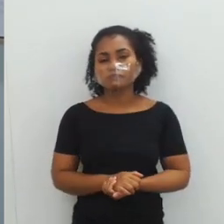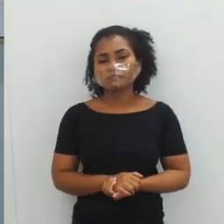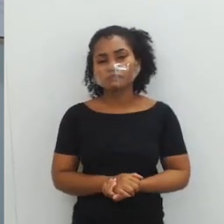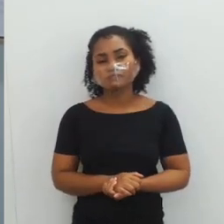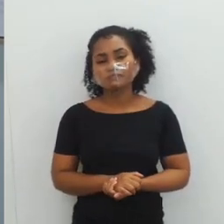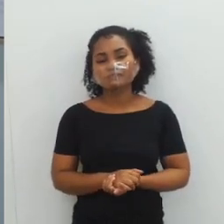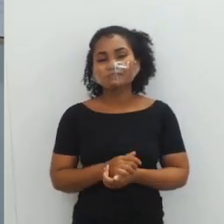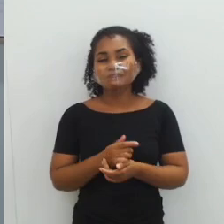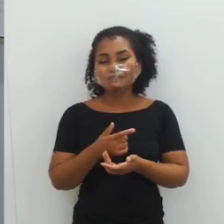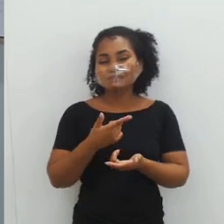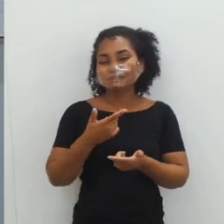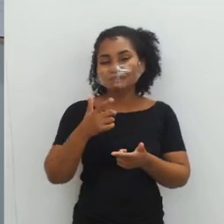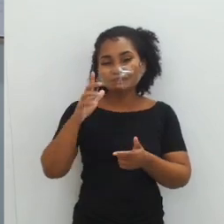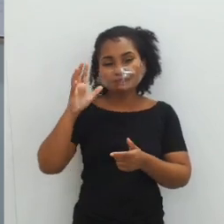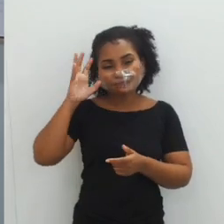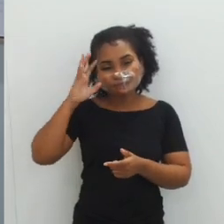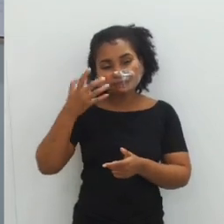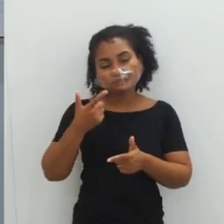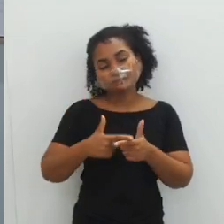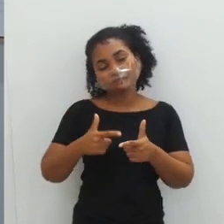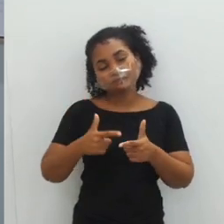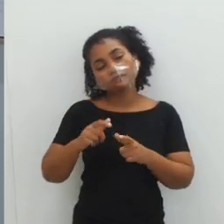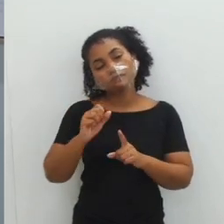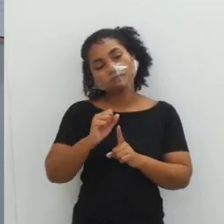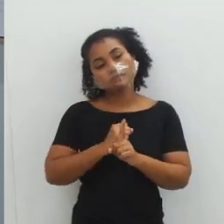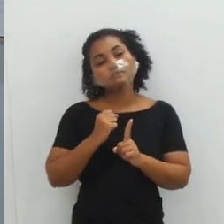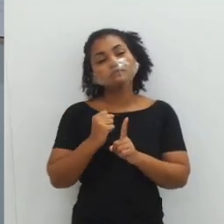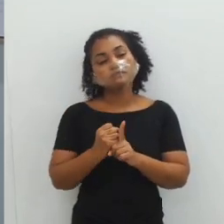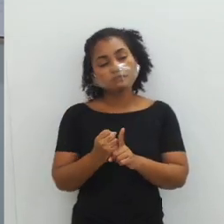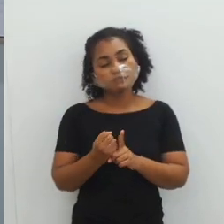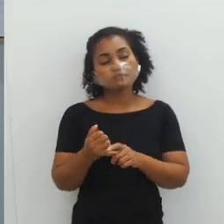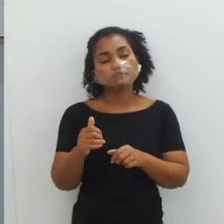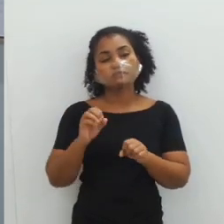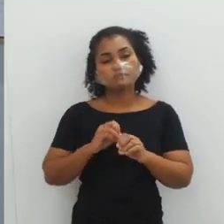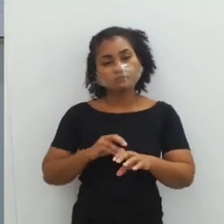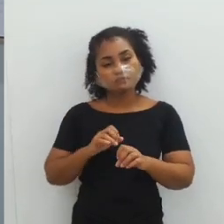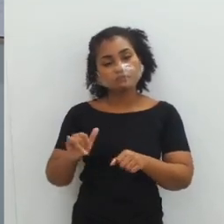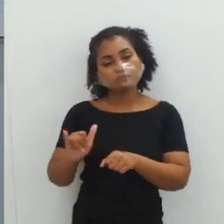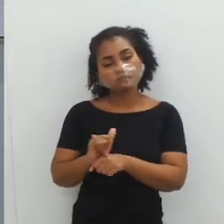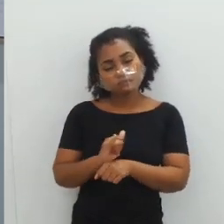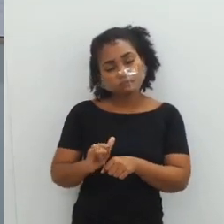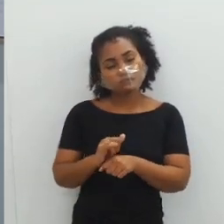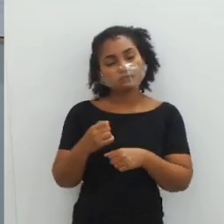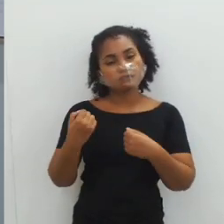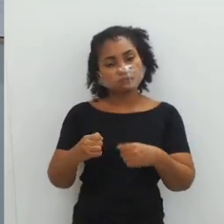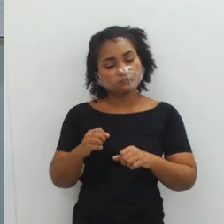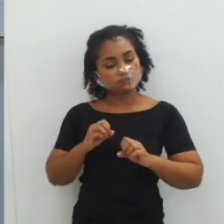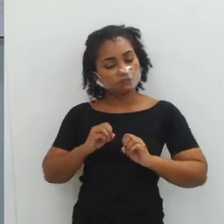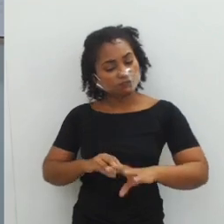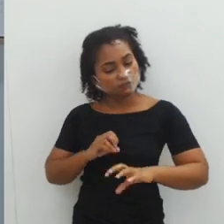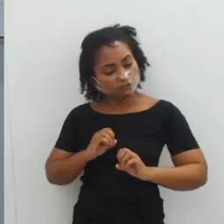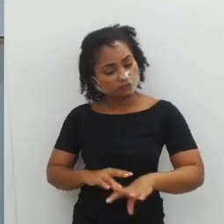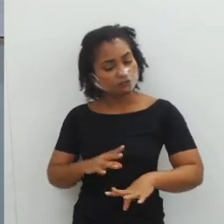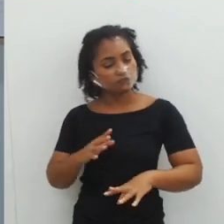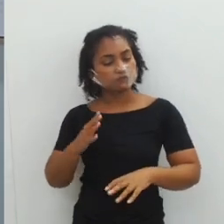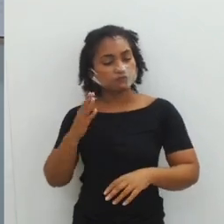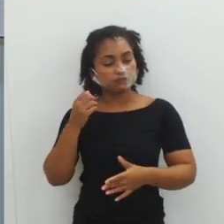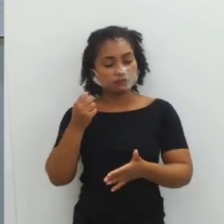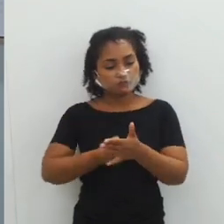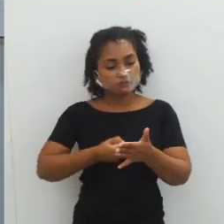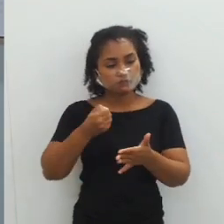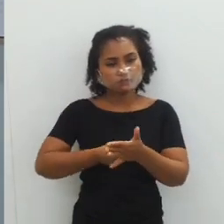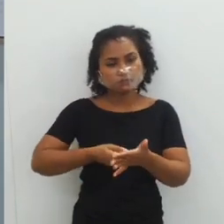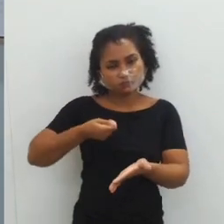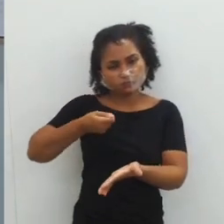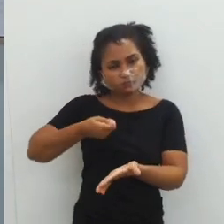aí essas desigualdades. Então a educação é um meio aí que a gente tem, que a gente deve lutar, que a gente deve exigir,